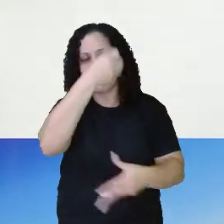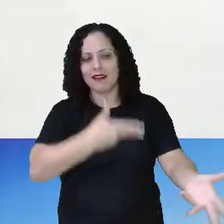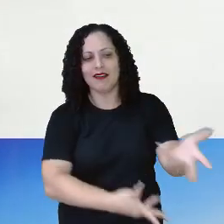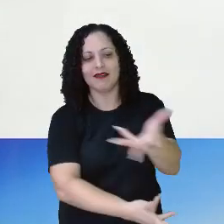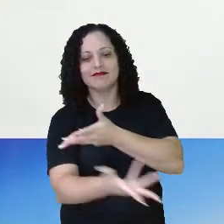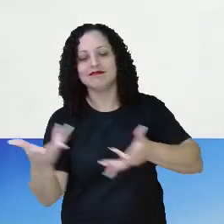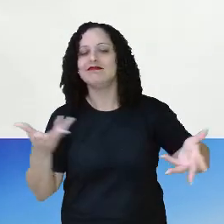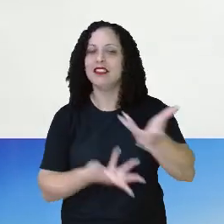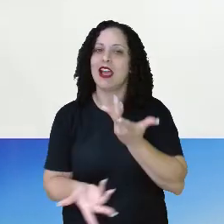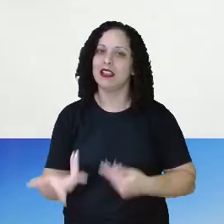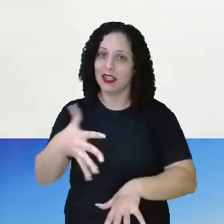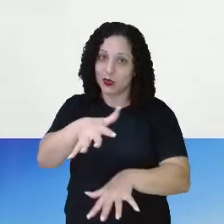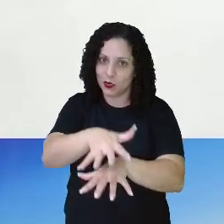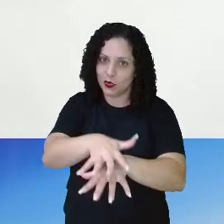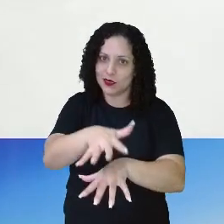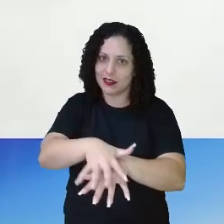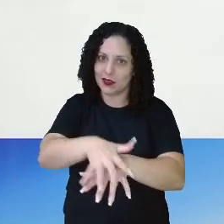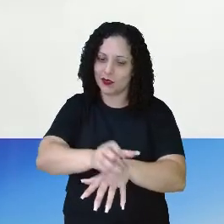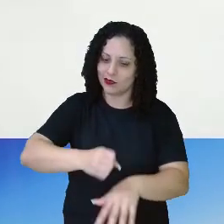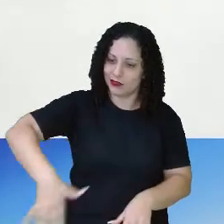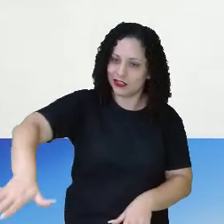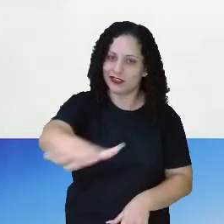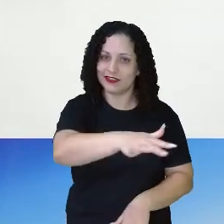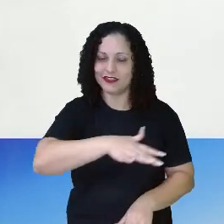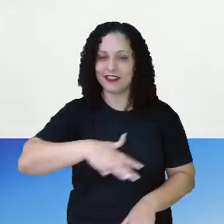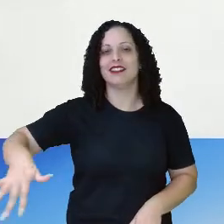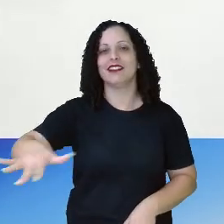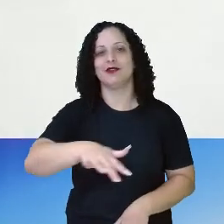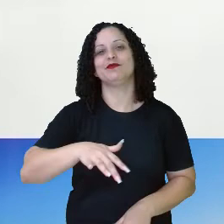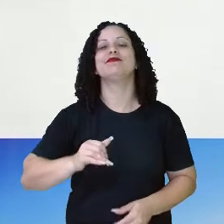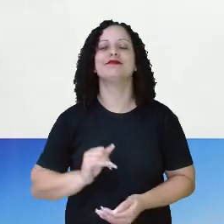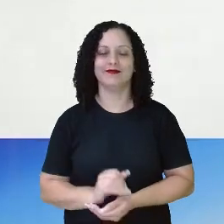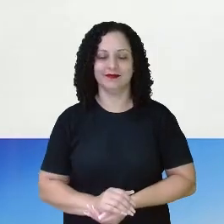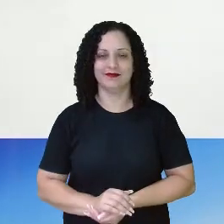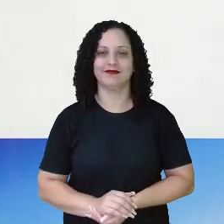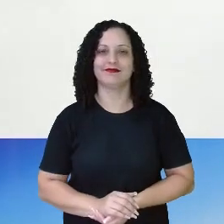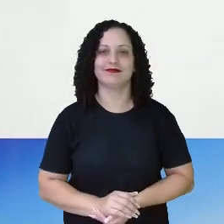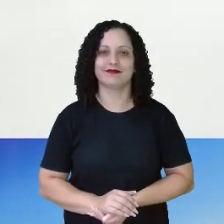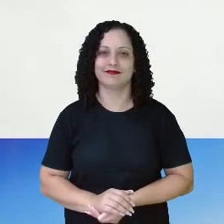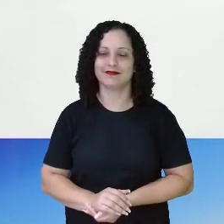ter a inclusão de todos participando dessas atividades.